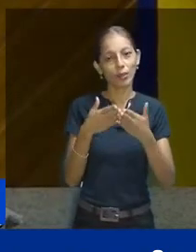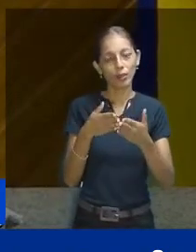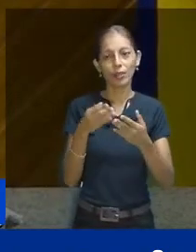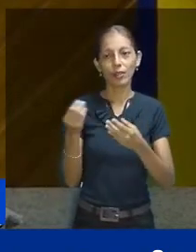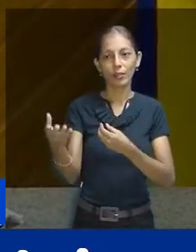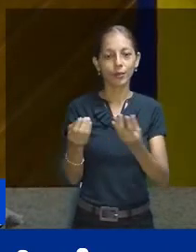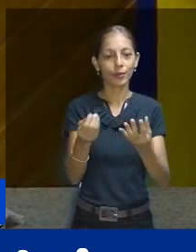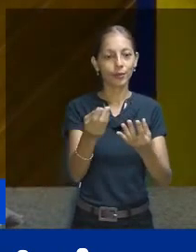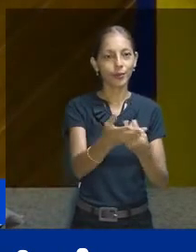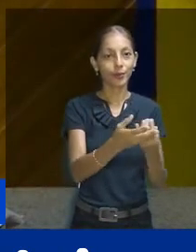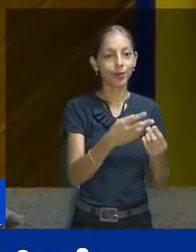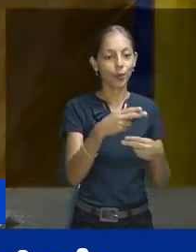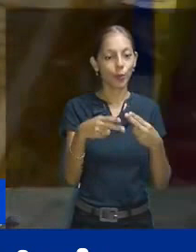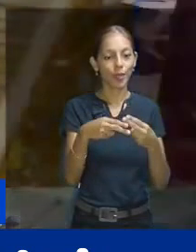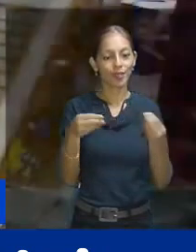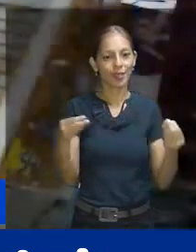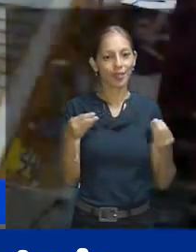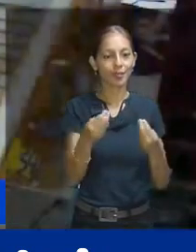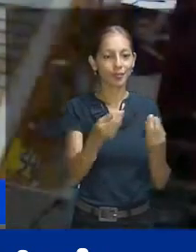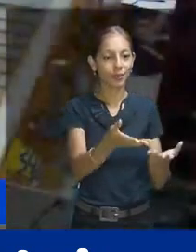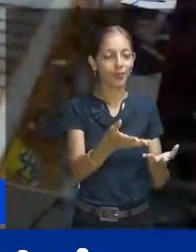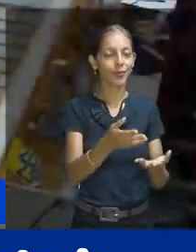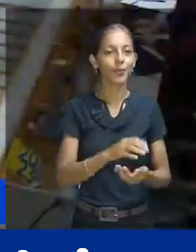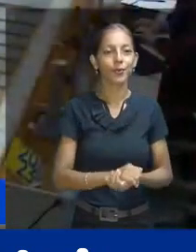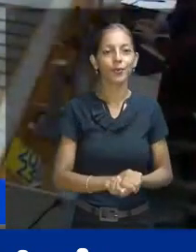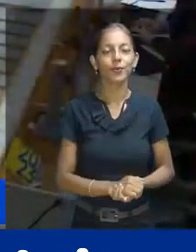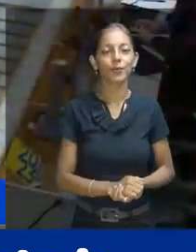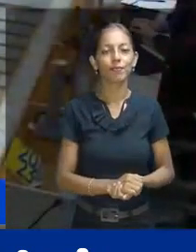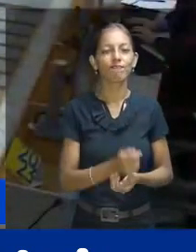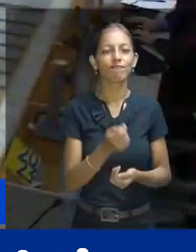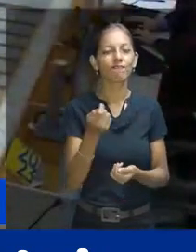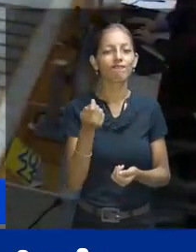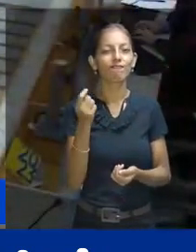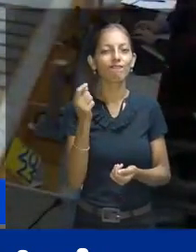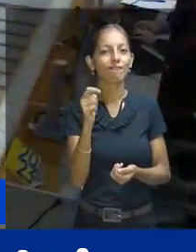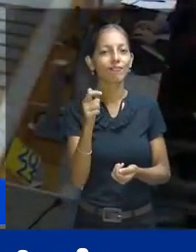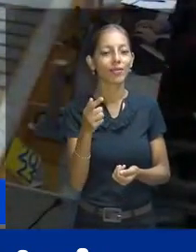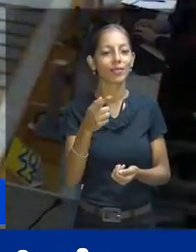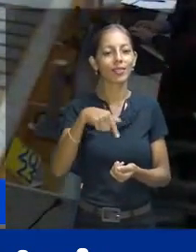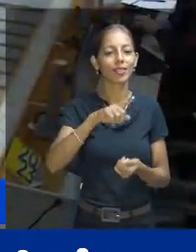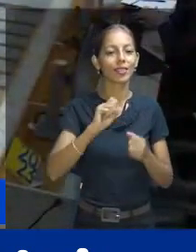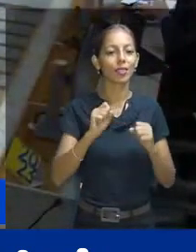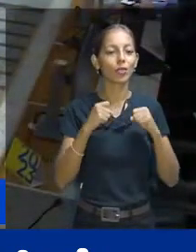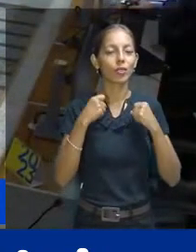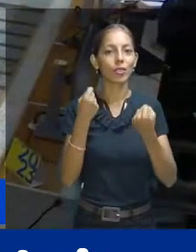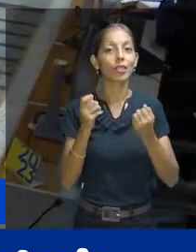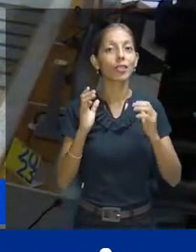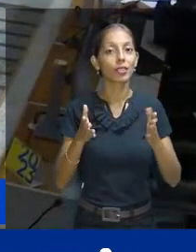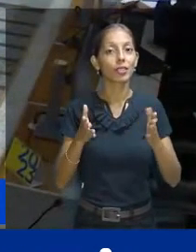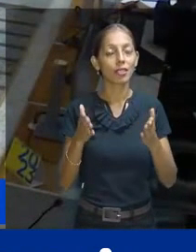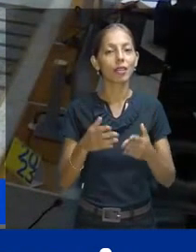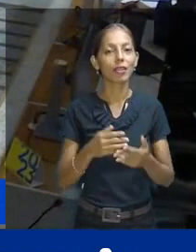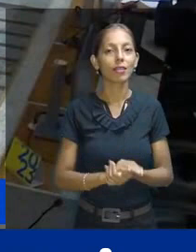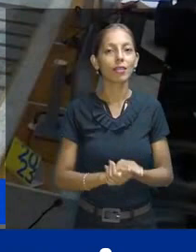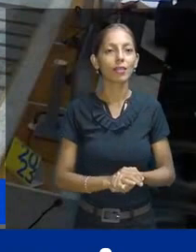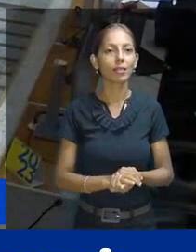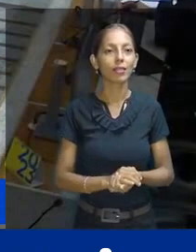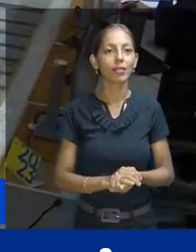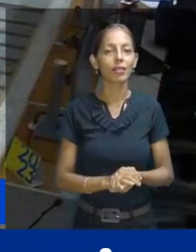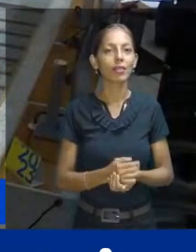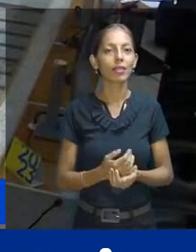representa um pouquinho do nosso esforço para cumprir as metas do